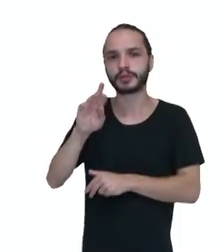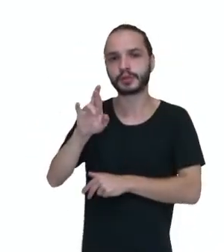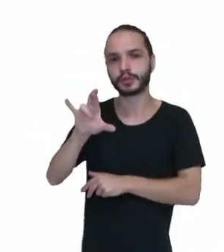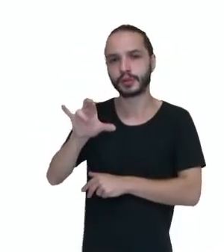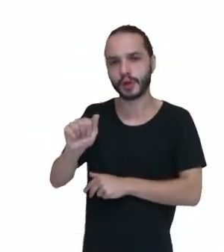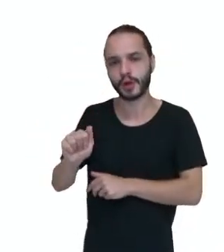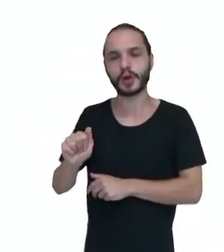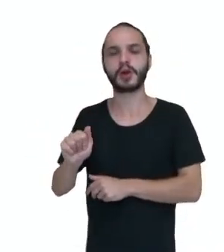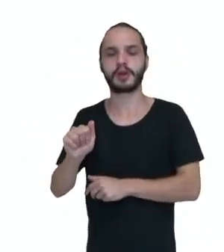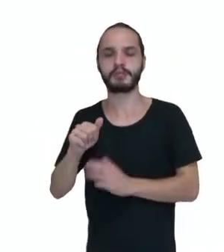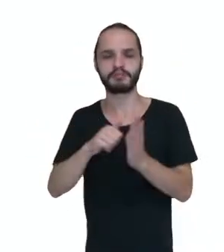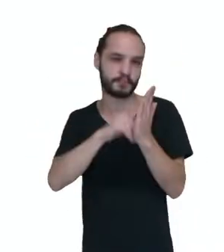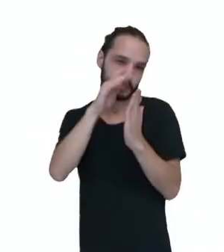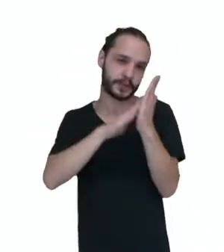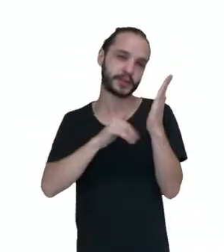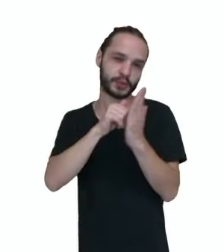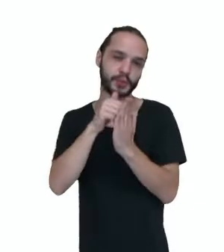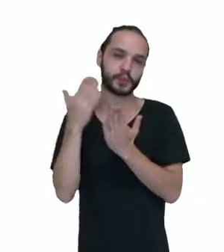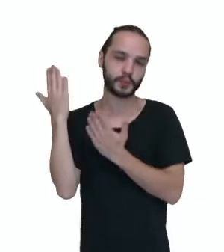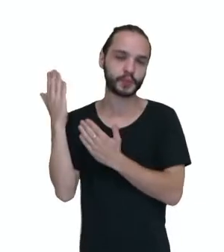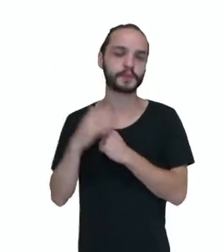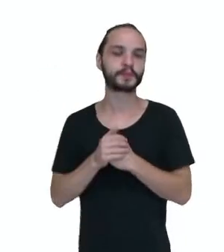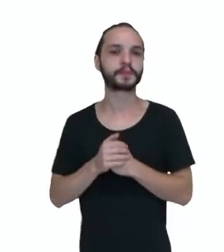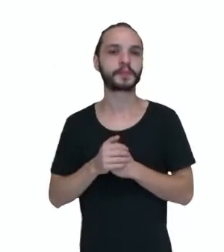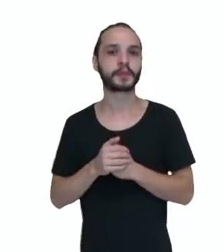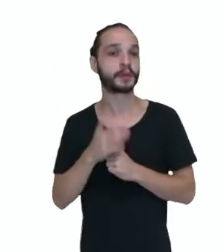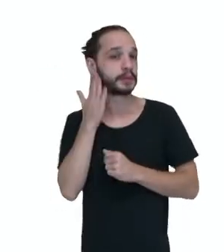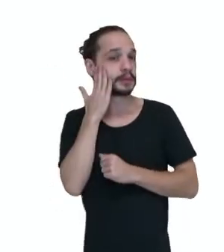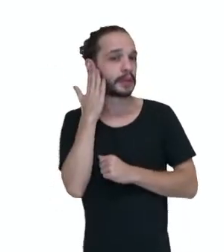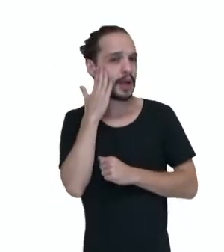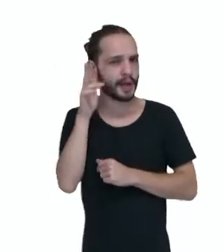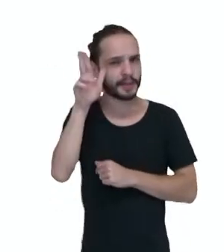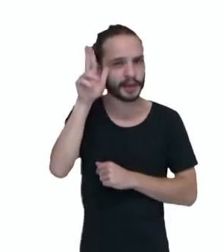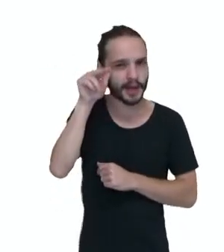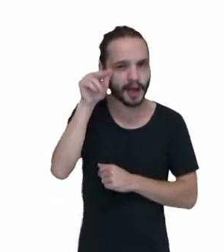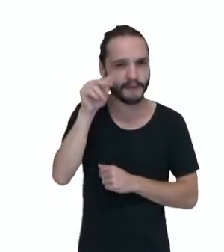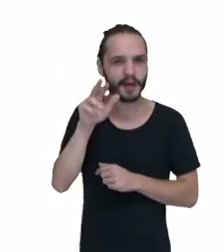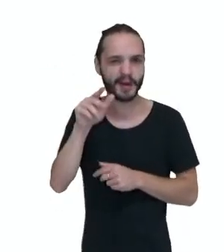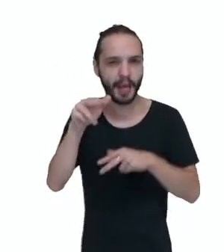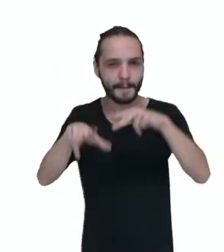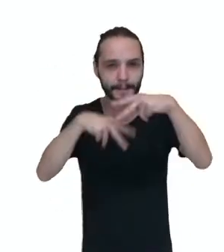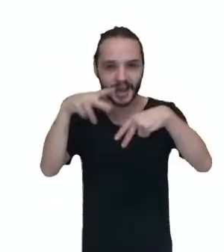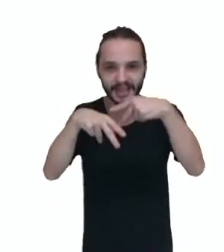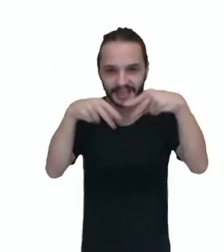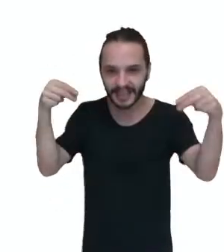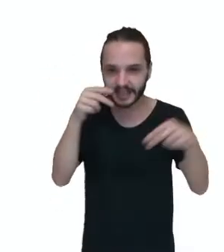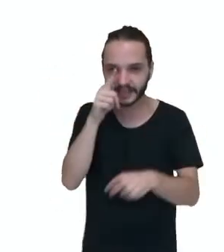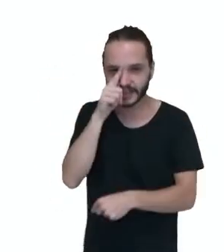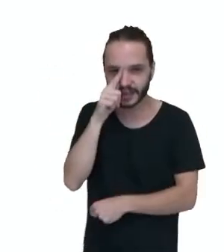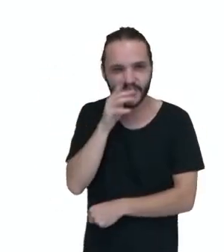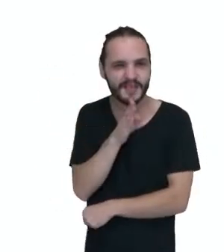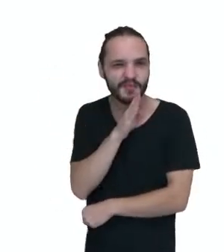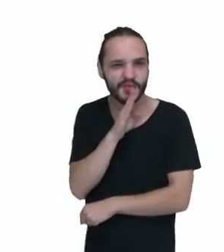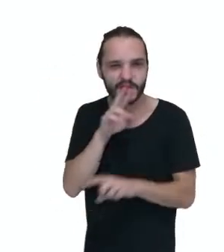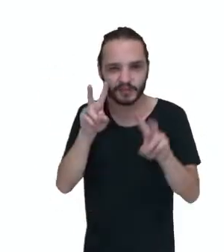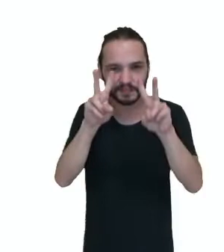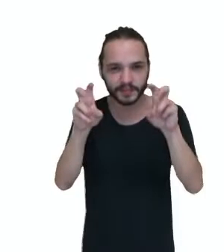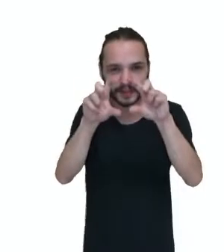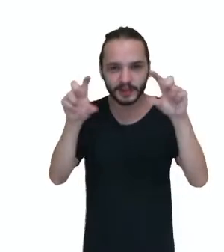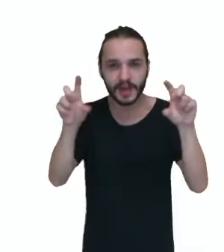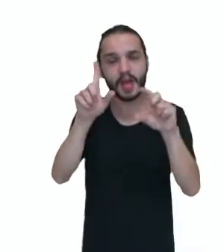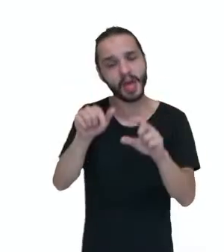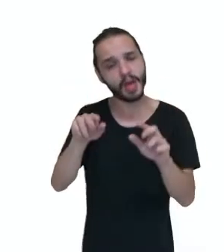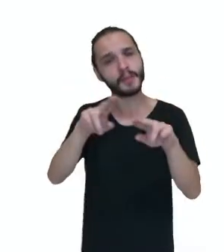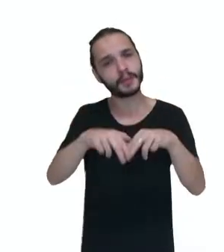Giovanni Domenico. Então a gente sabe que ali o cavalo, a gente fala assim, um presente de grego, né? A gente está falando desse cavalo de